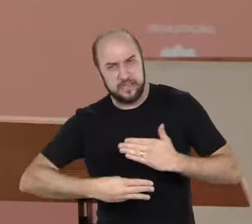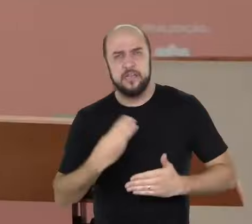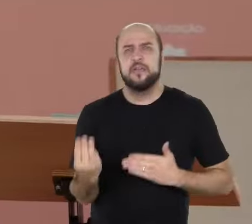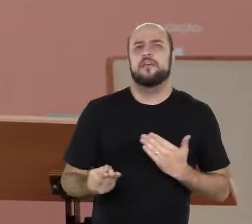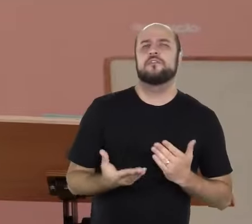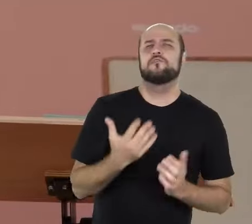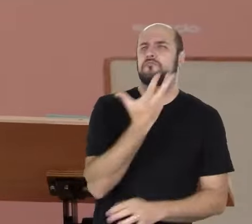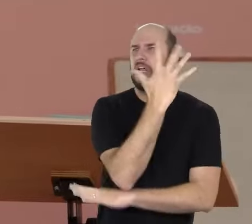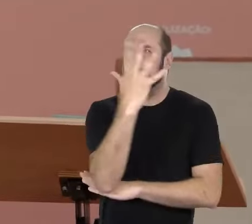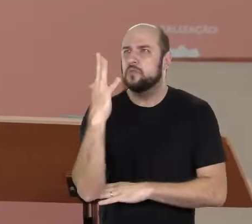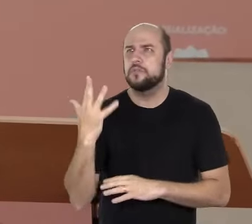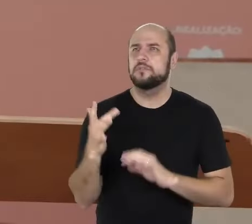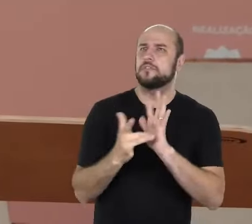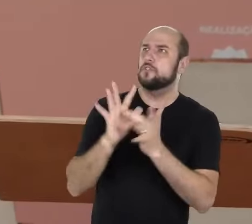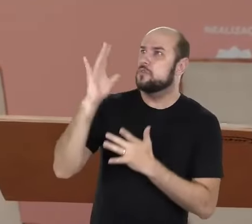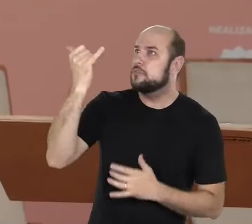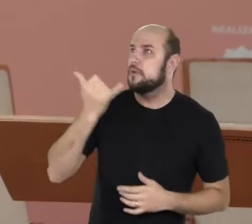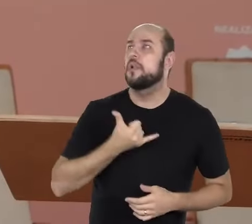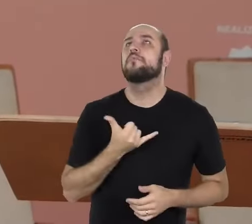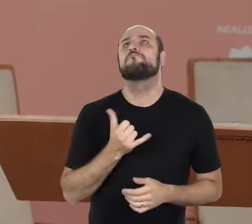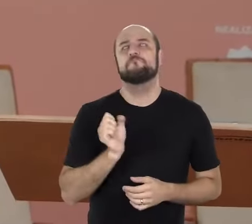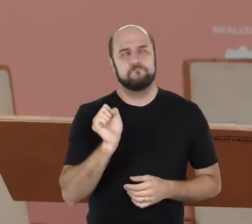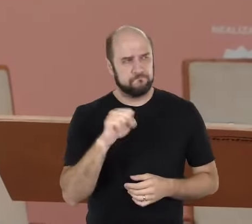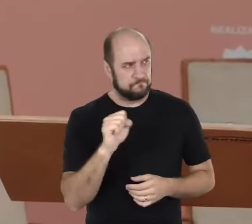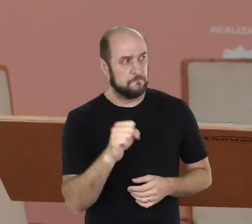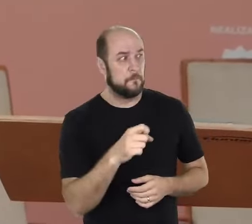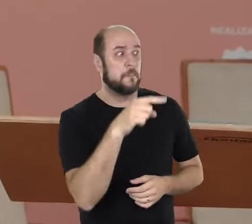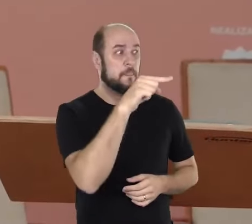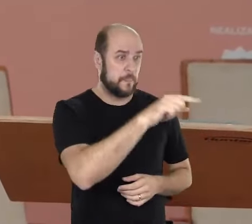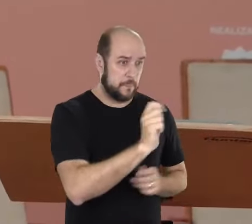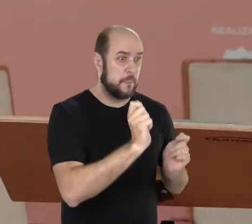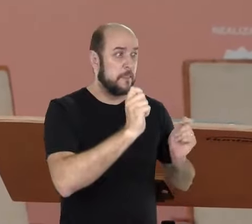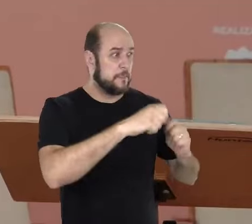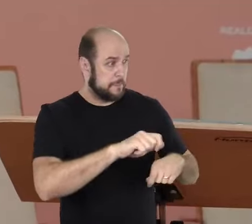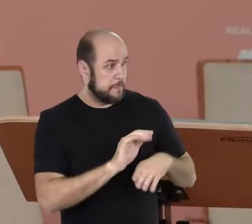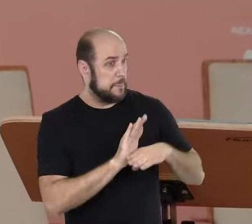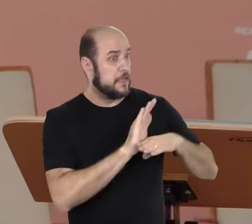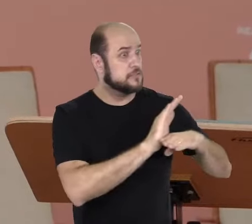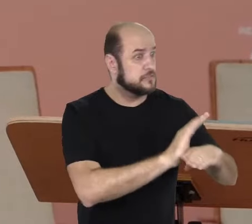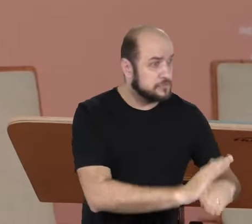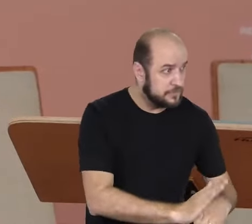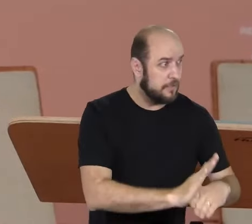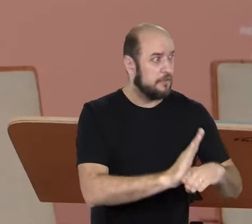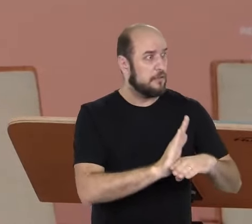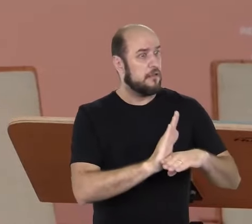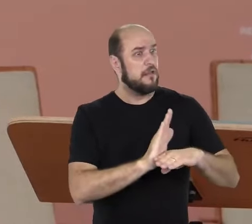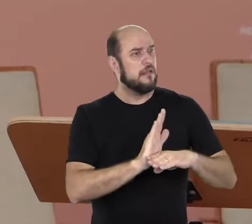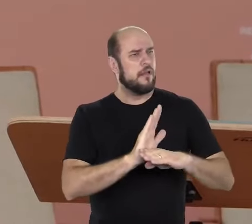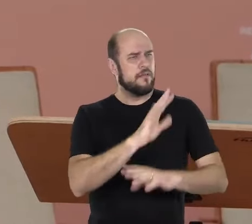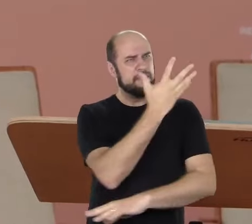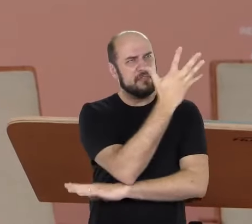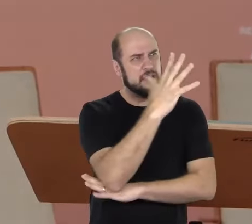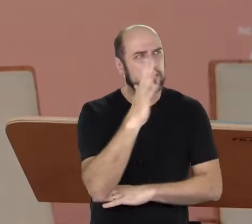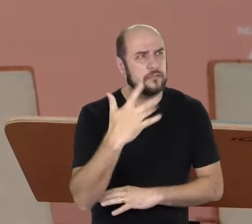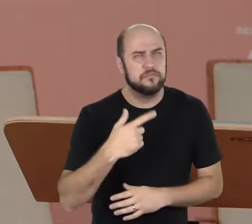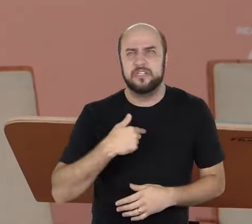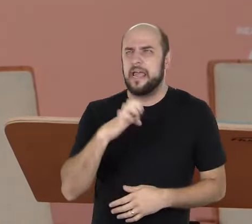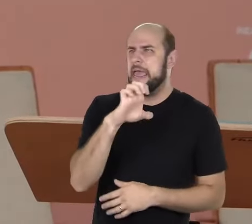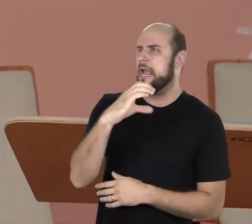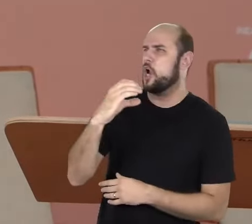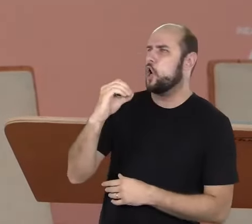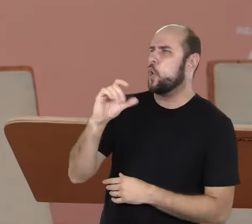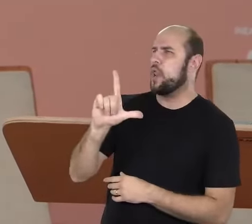Jesus foi falando para mim assim, você poderia ser uma ecolita. E eu, ecolita?